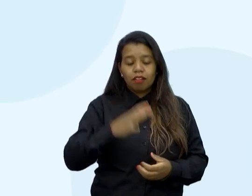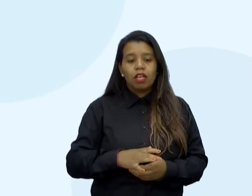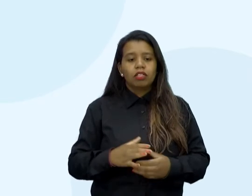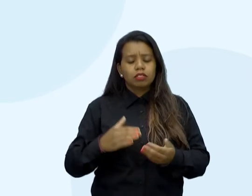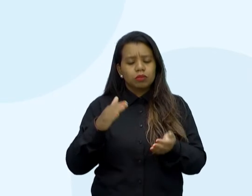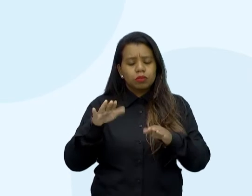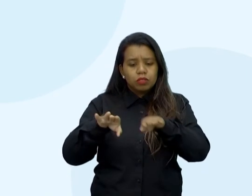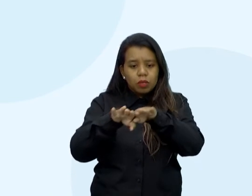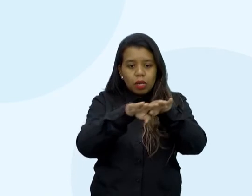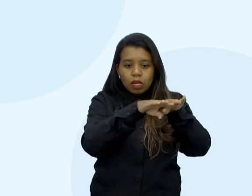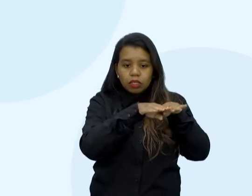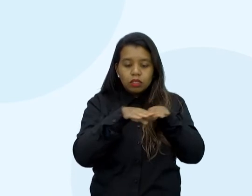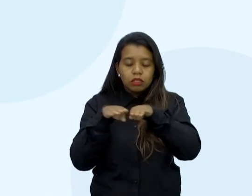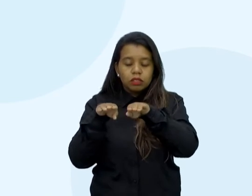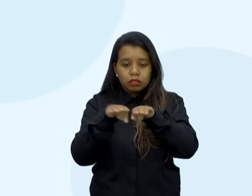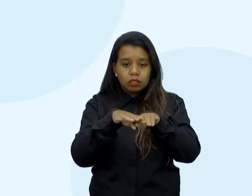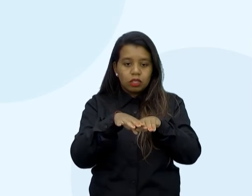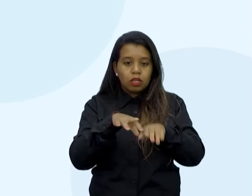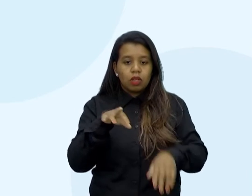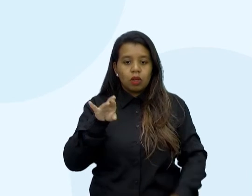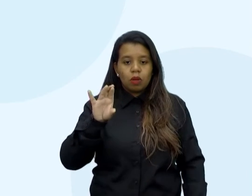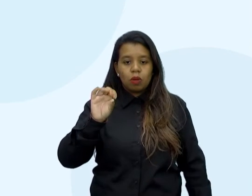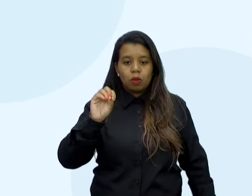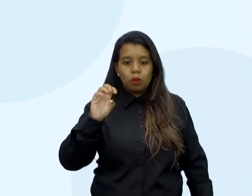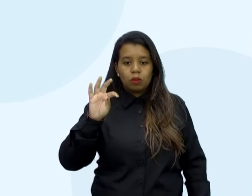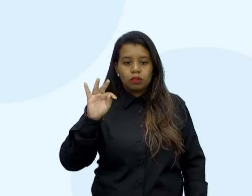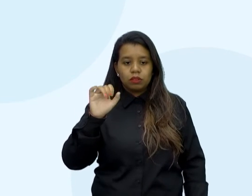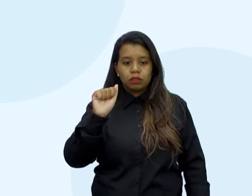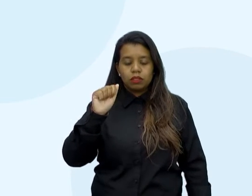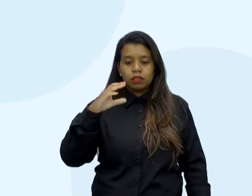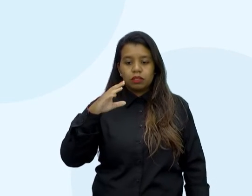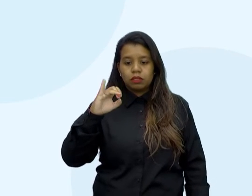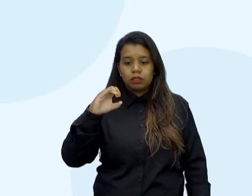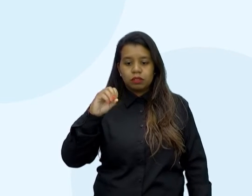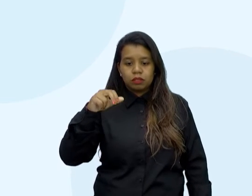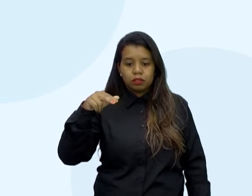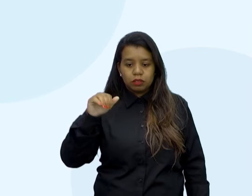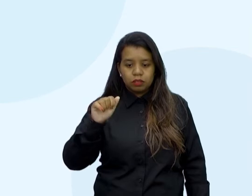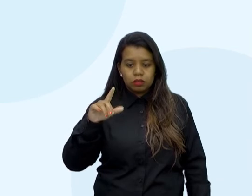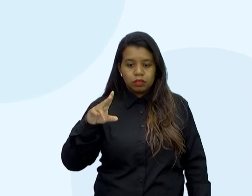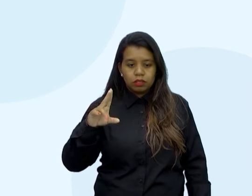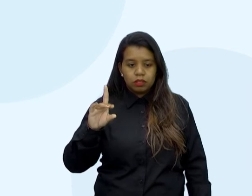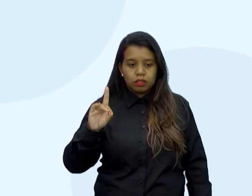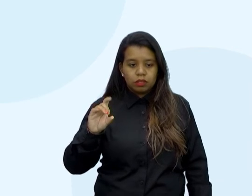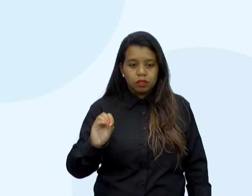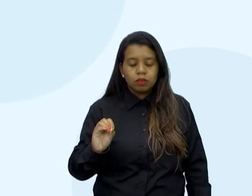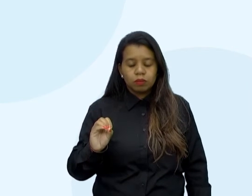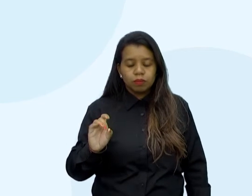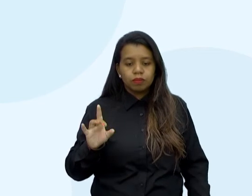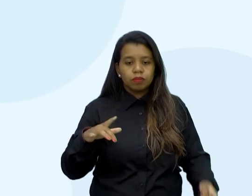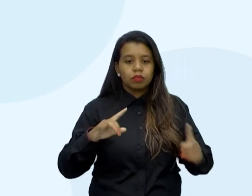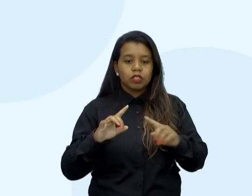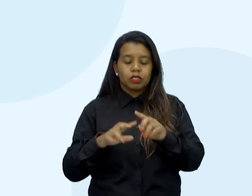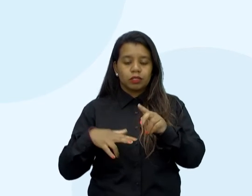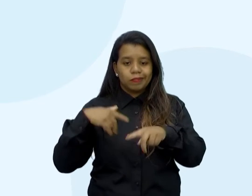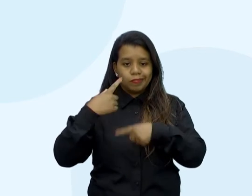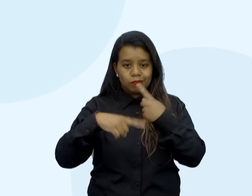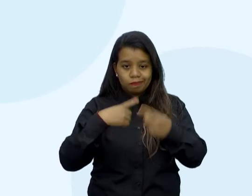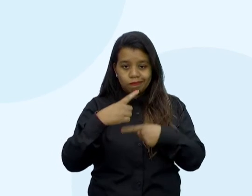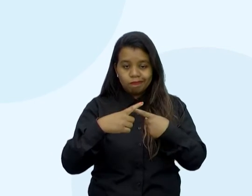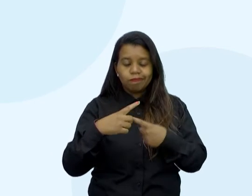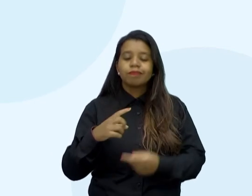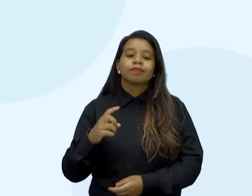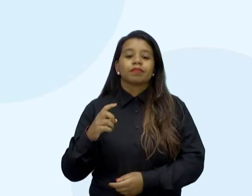equilíbrio rotacionando do que tentar translacionar. E aí tem um destaque que toda vez que